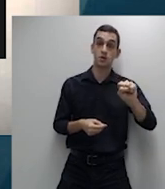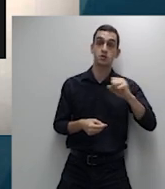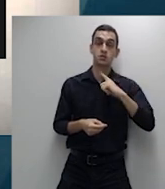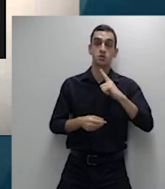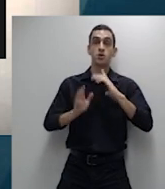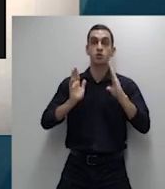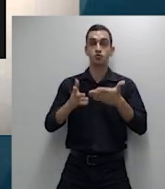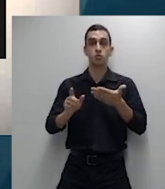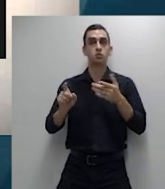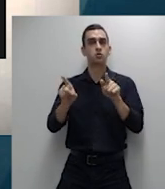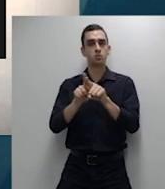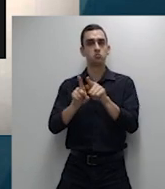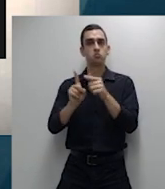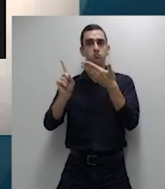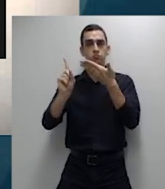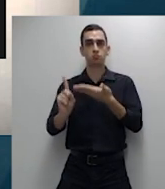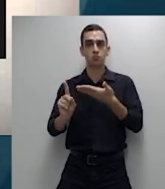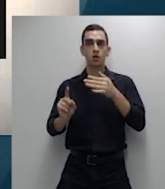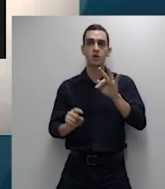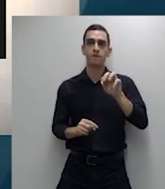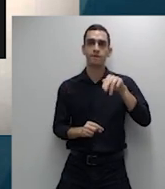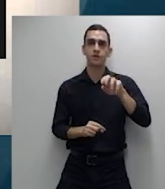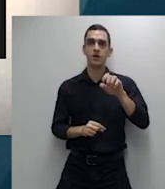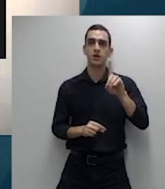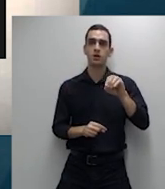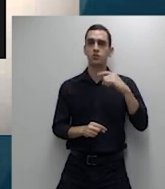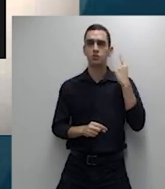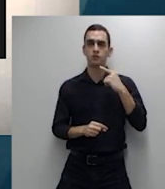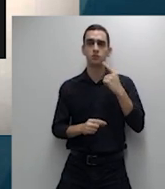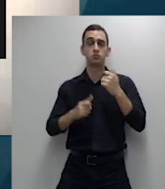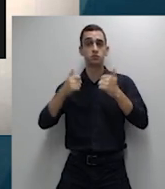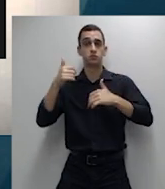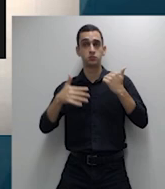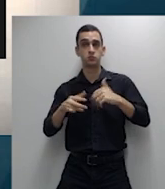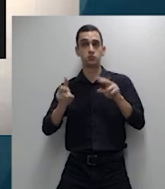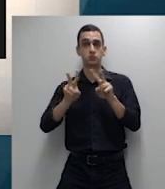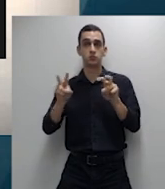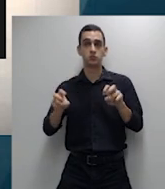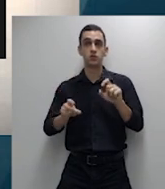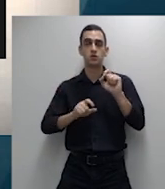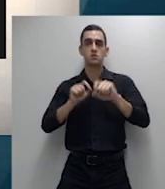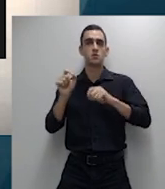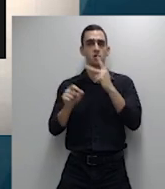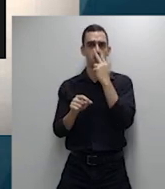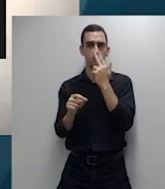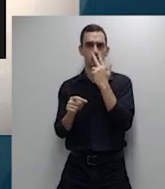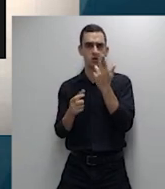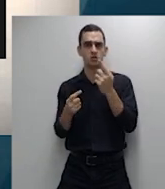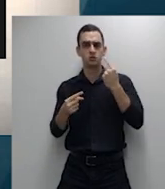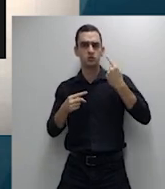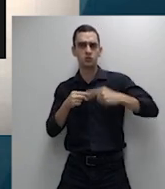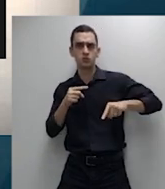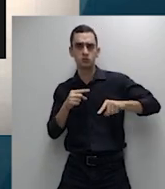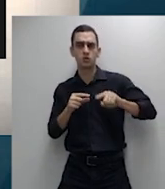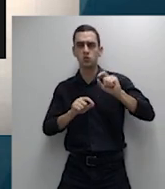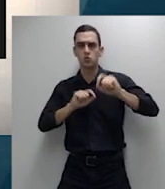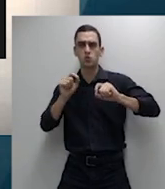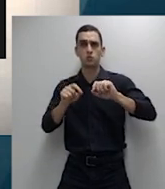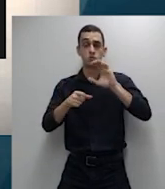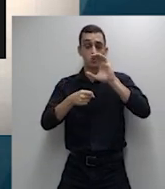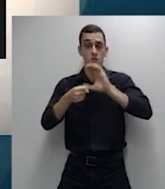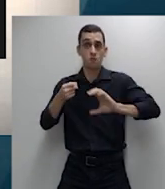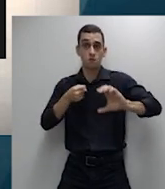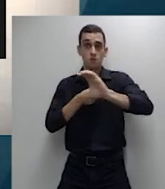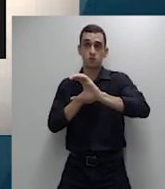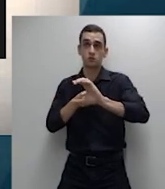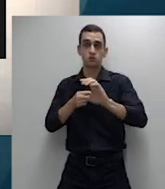na praia assim para ele a questão atinente a eventual descumprimento pelo colegiado local de